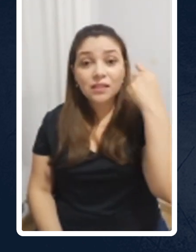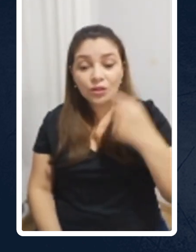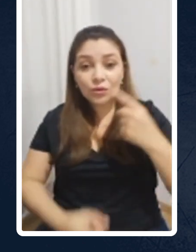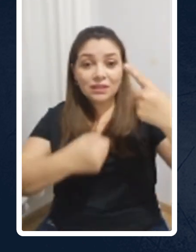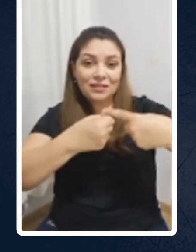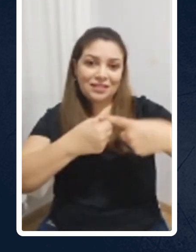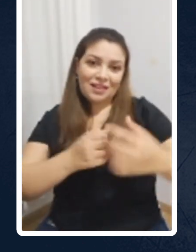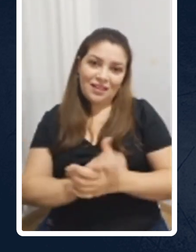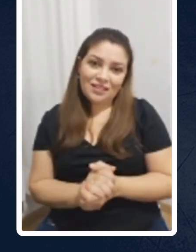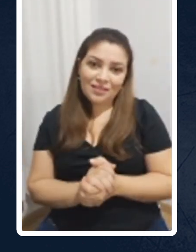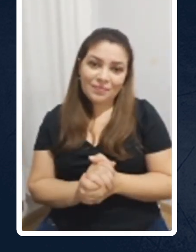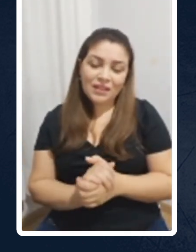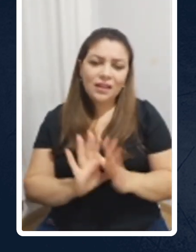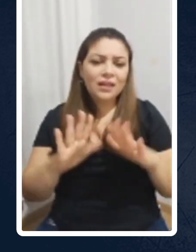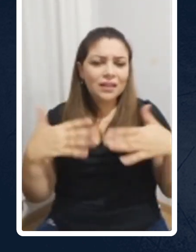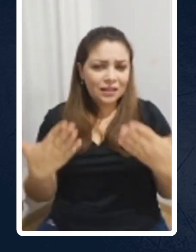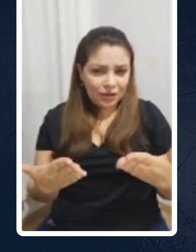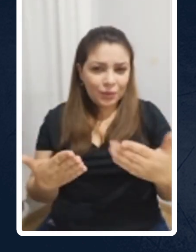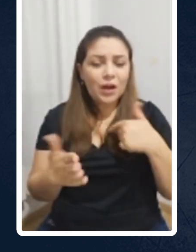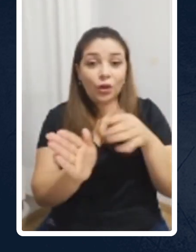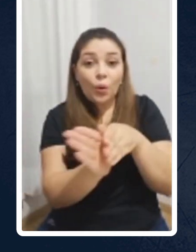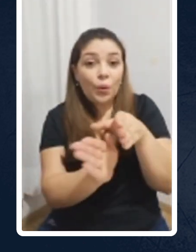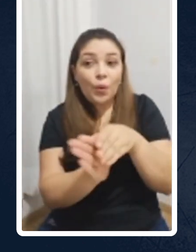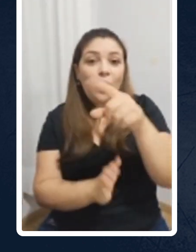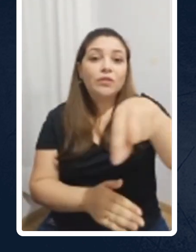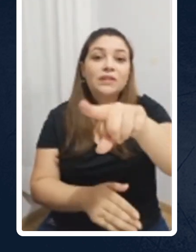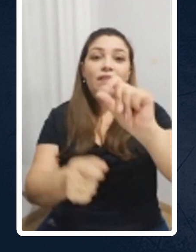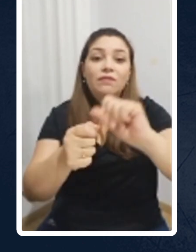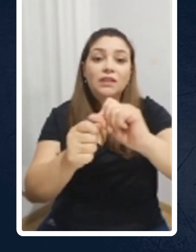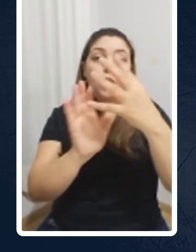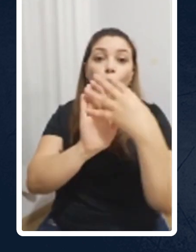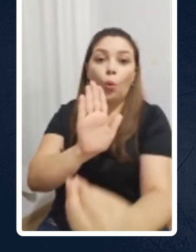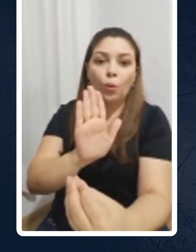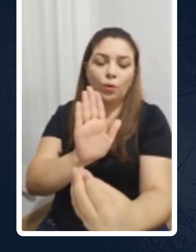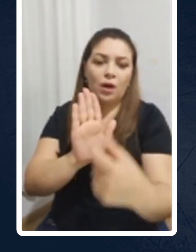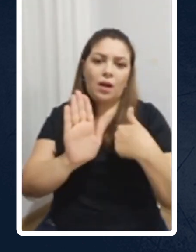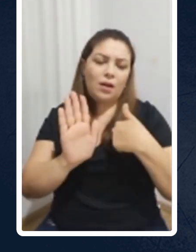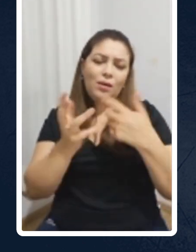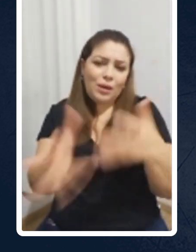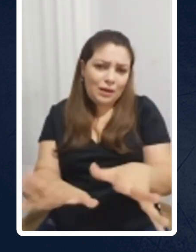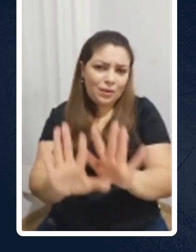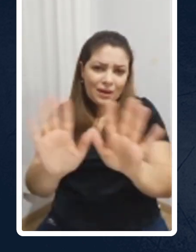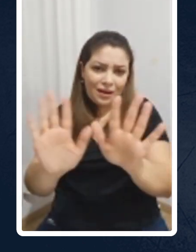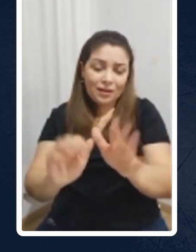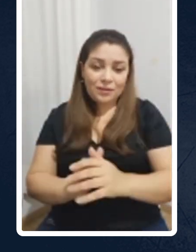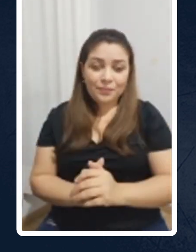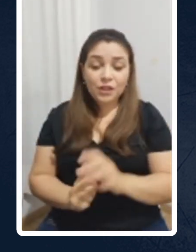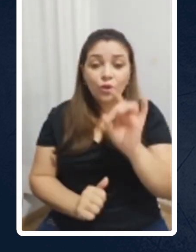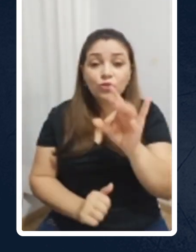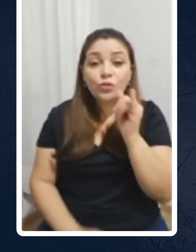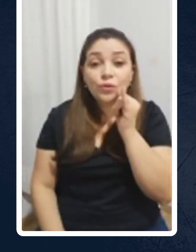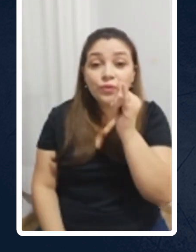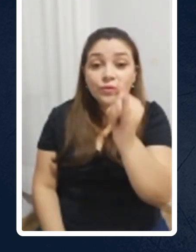dizendo que todo mundo tem que sair para fazer isso. Eu não estou aqui para dar receita para ninguém. Eu estou aqui para dizer que, se nós